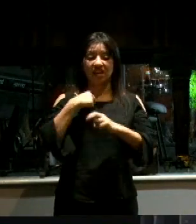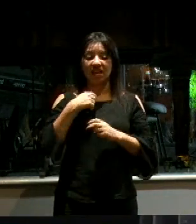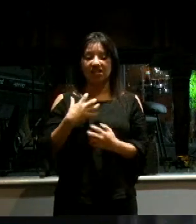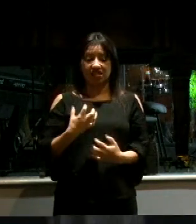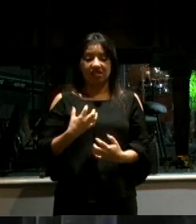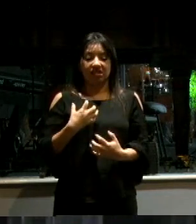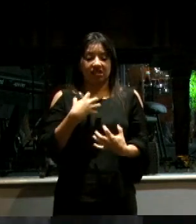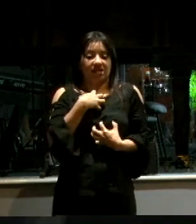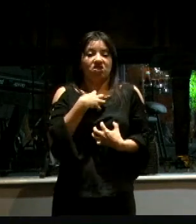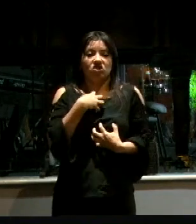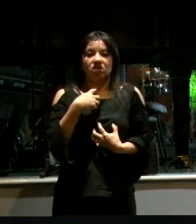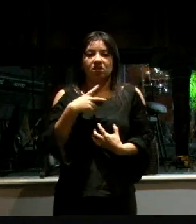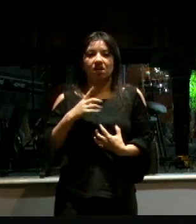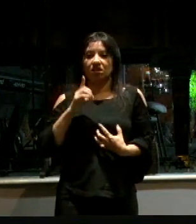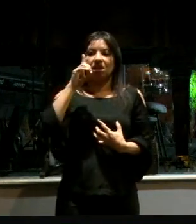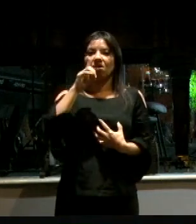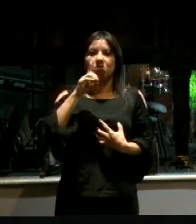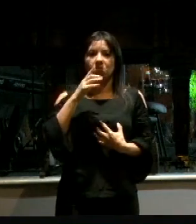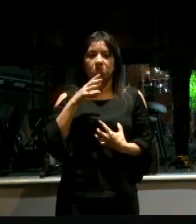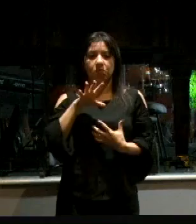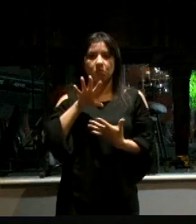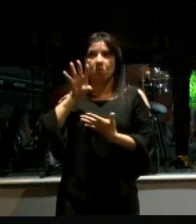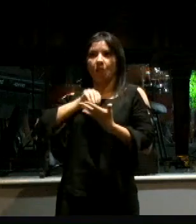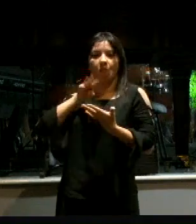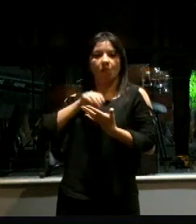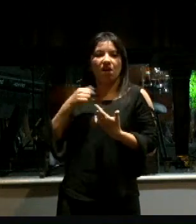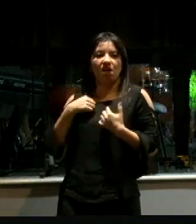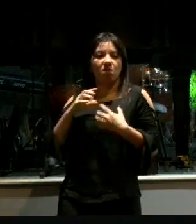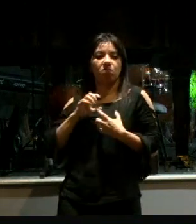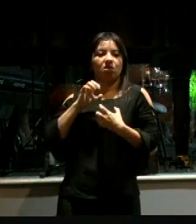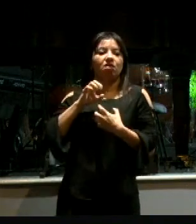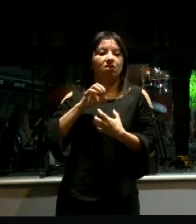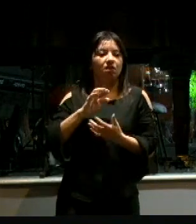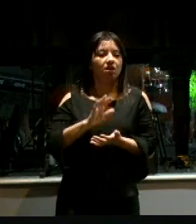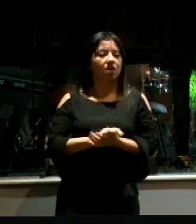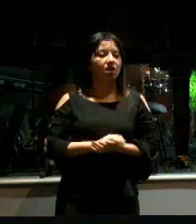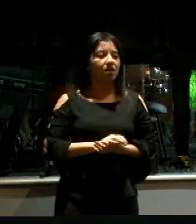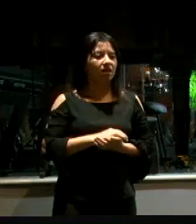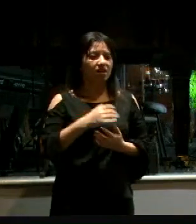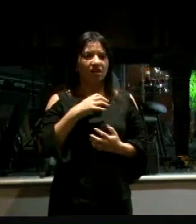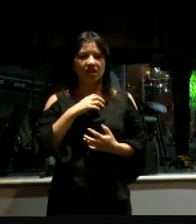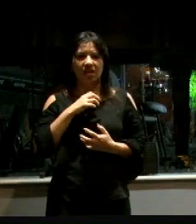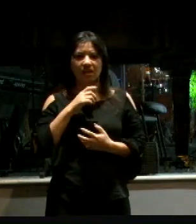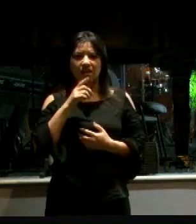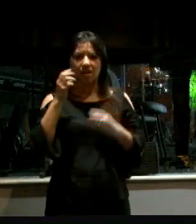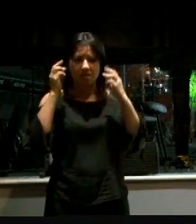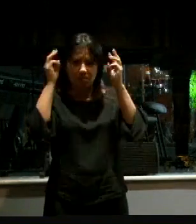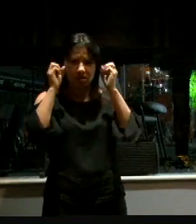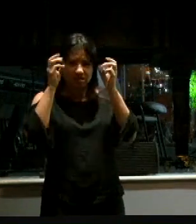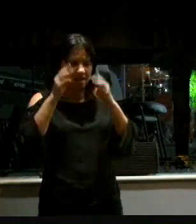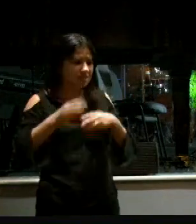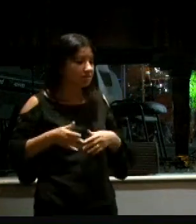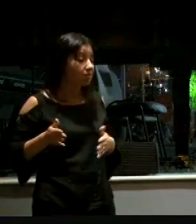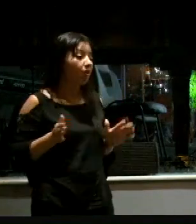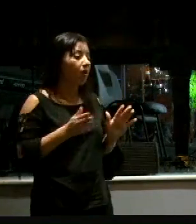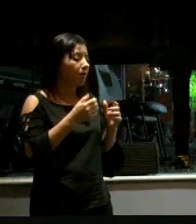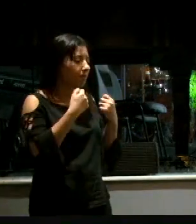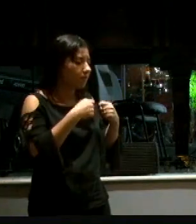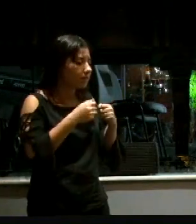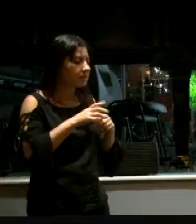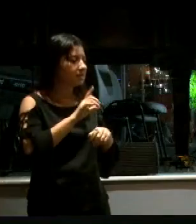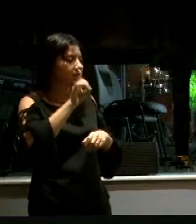indignado com Moisés. Porque cada vez que Moisés falava: se você não deixar o povo ir, Deus vai mandar uma praga, sim, era